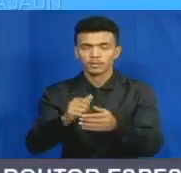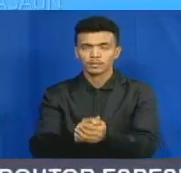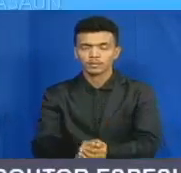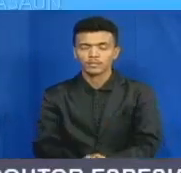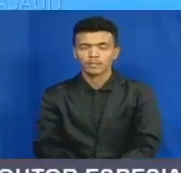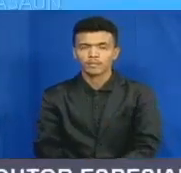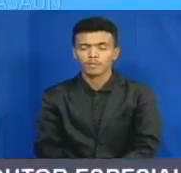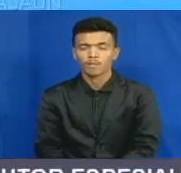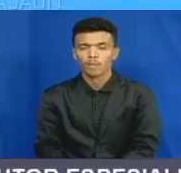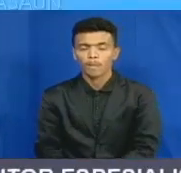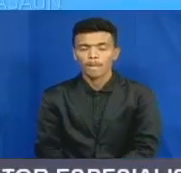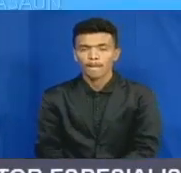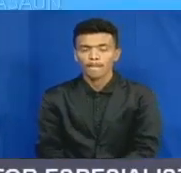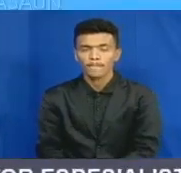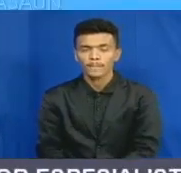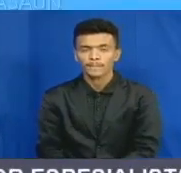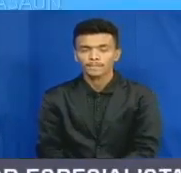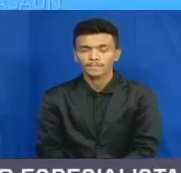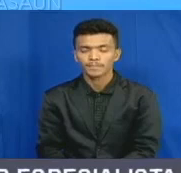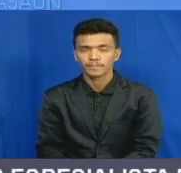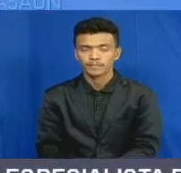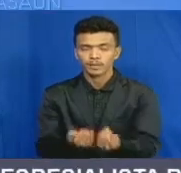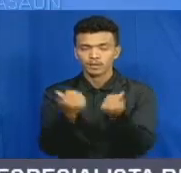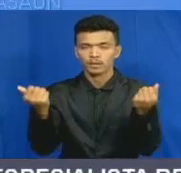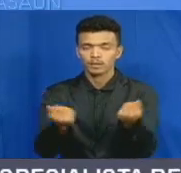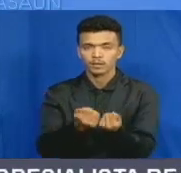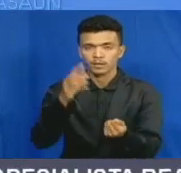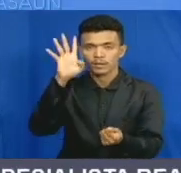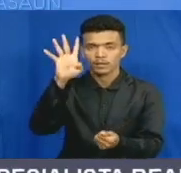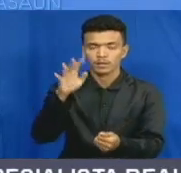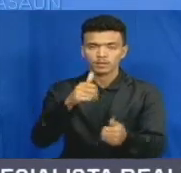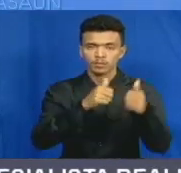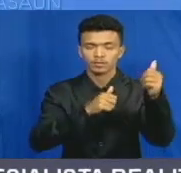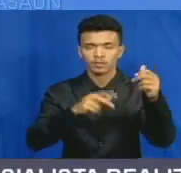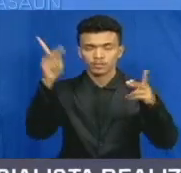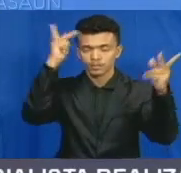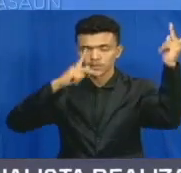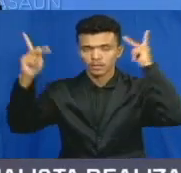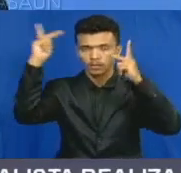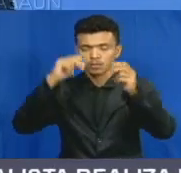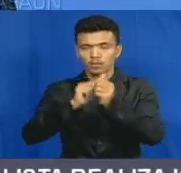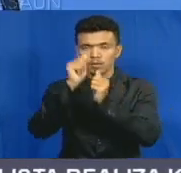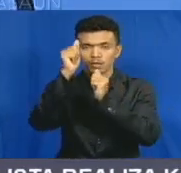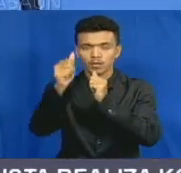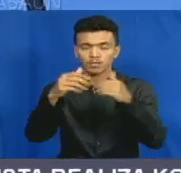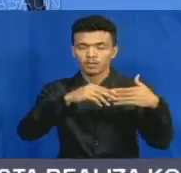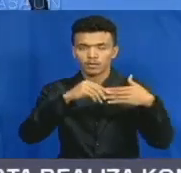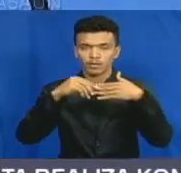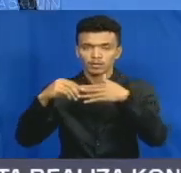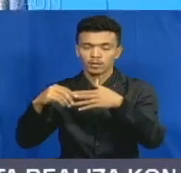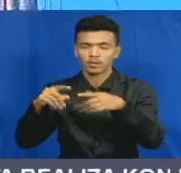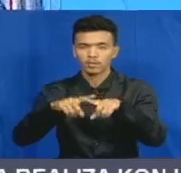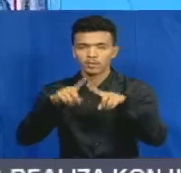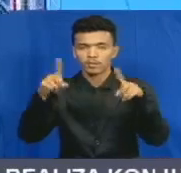daitete ritiudu mahui no Maganutu. Tuirnia, preocupação sirané, relata bebeikona bautorare competente,